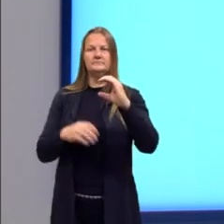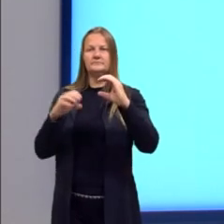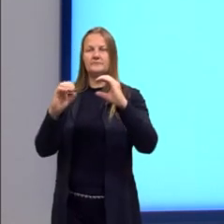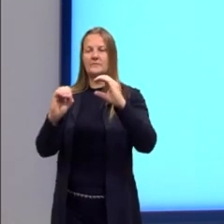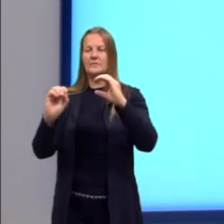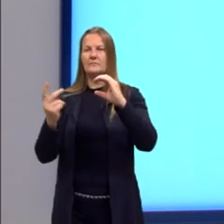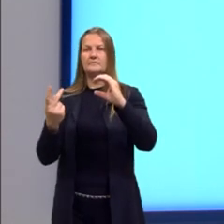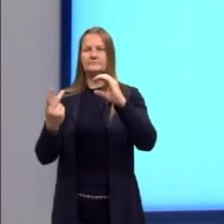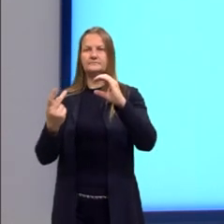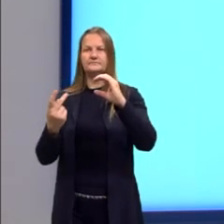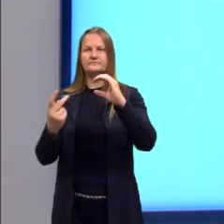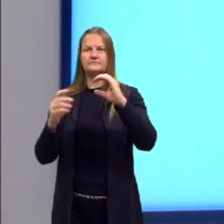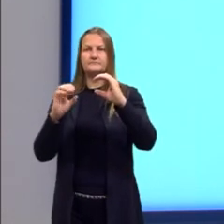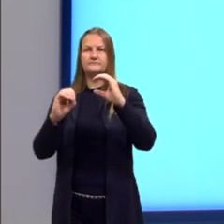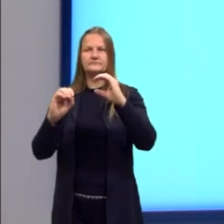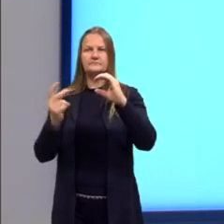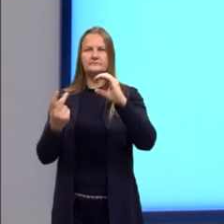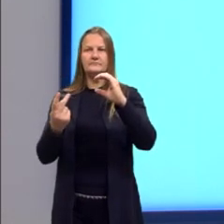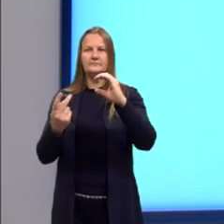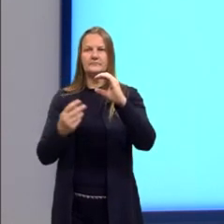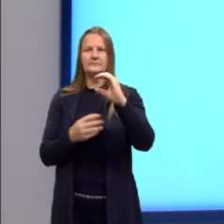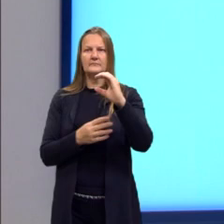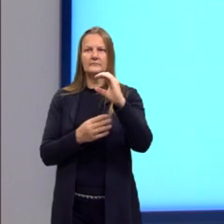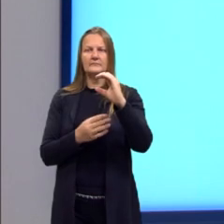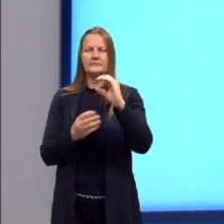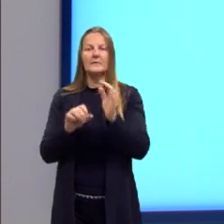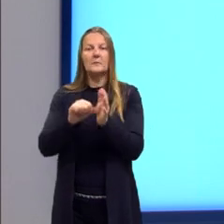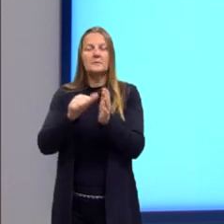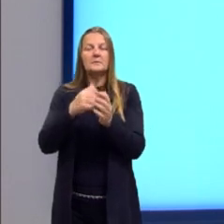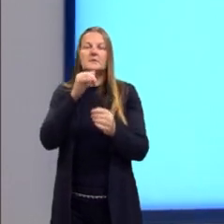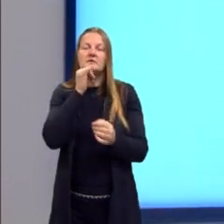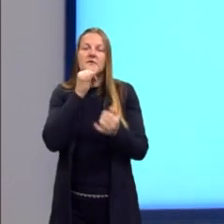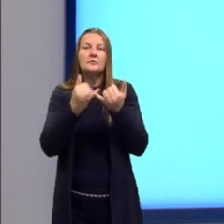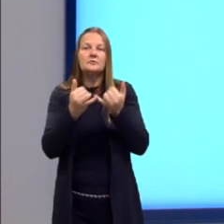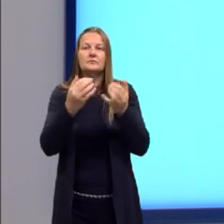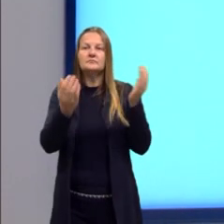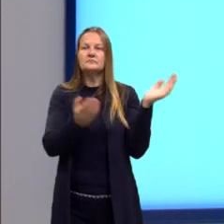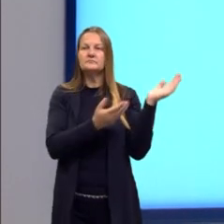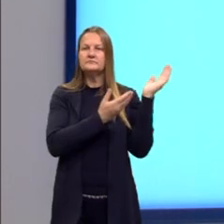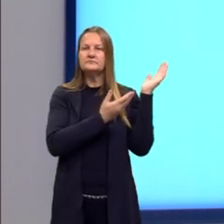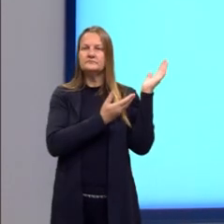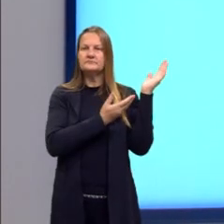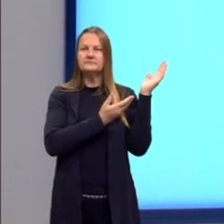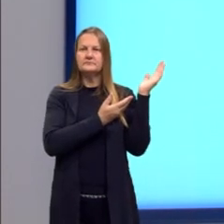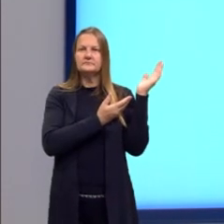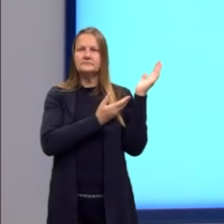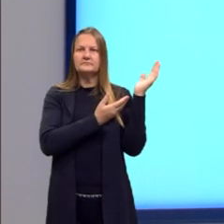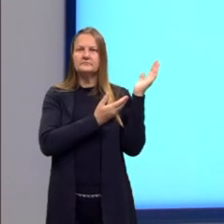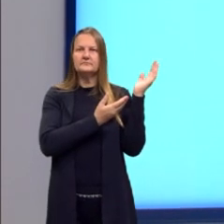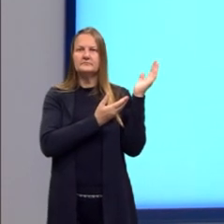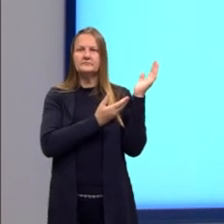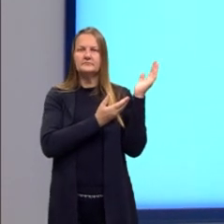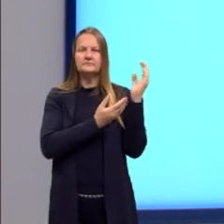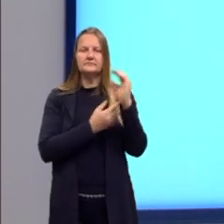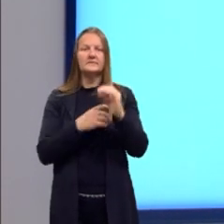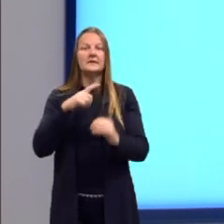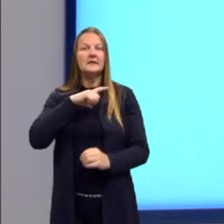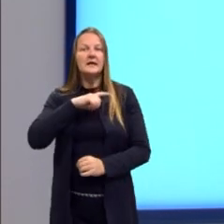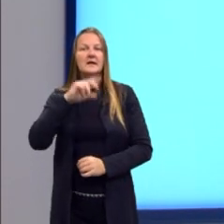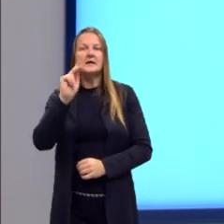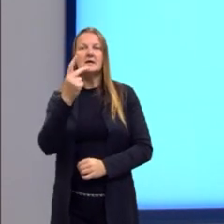funcional e aqui vocês podem focar menos na no meu primeiro exemplo eu identifiquei que tem uma hidroxila